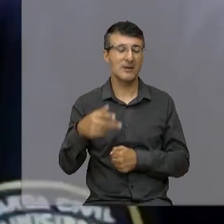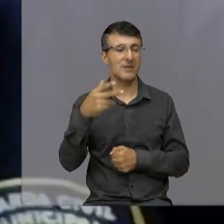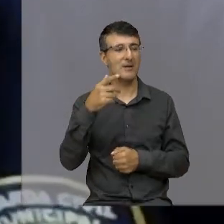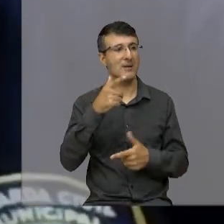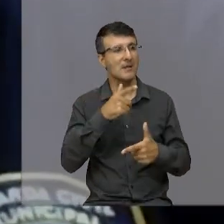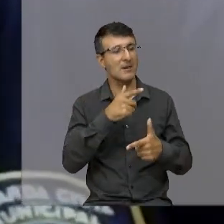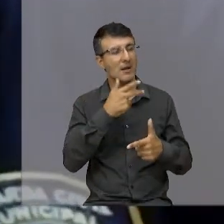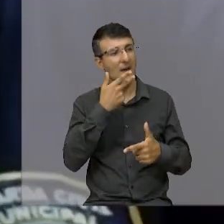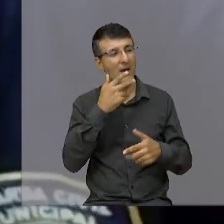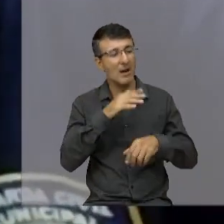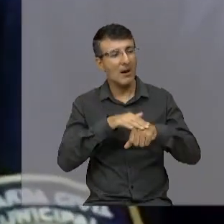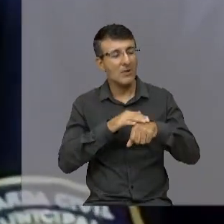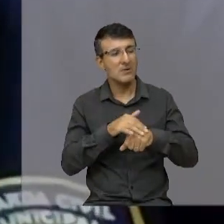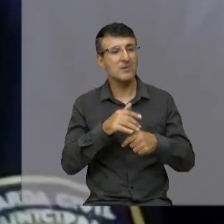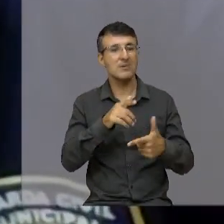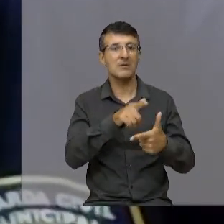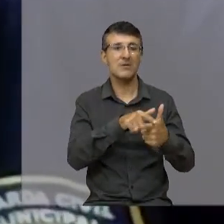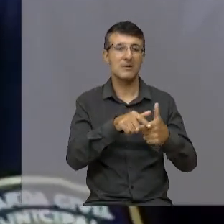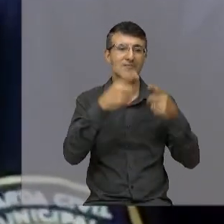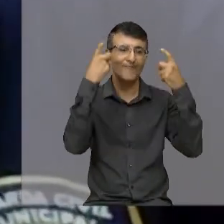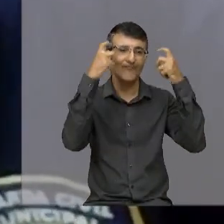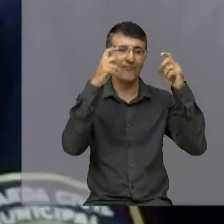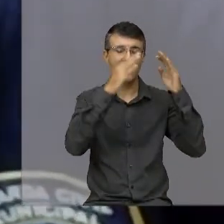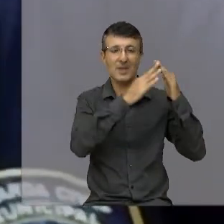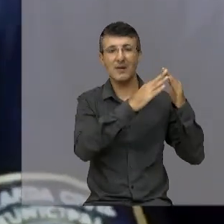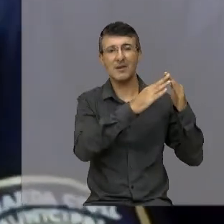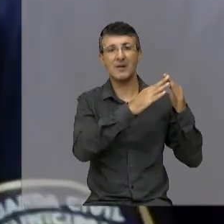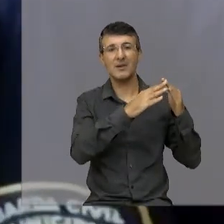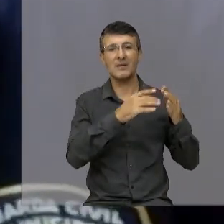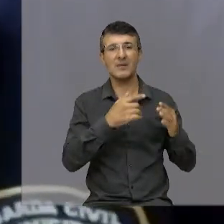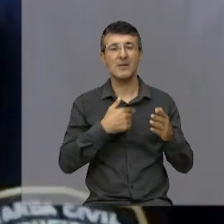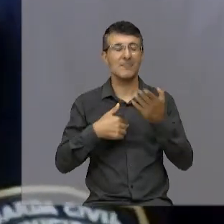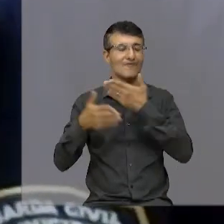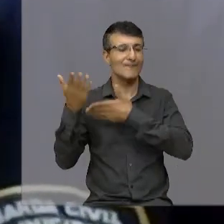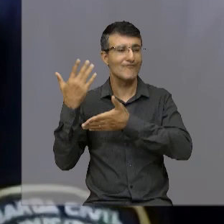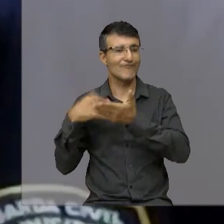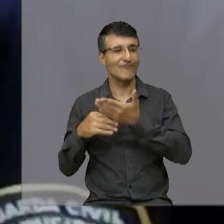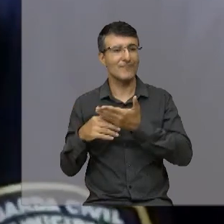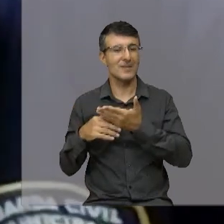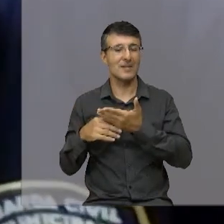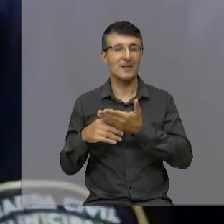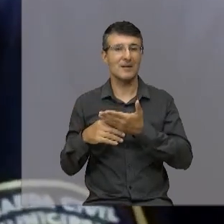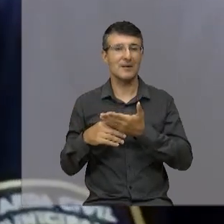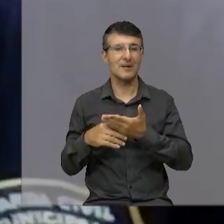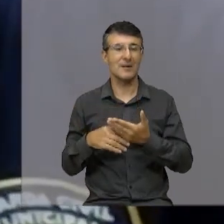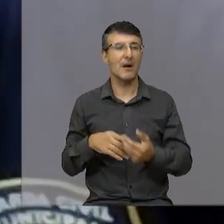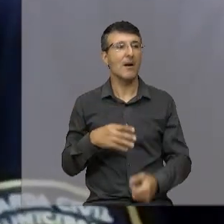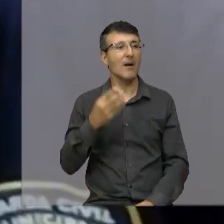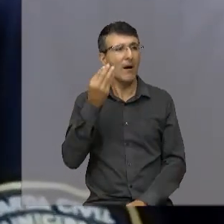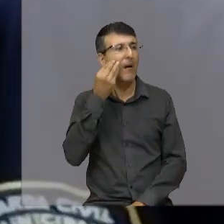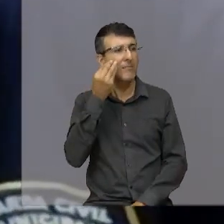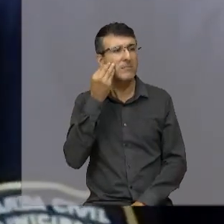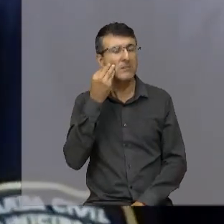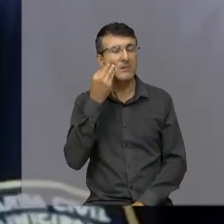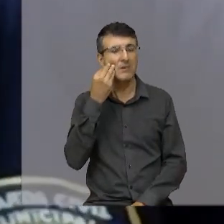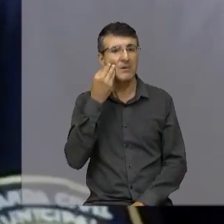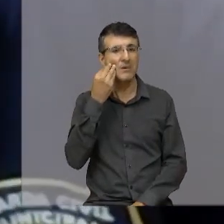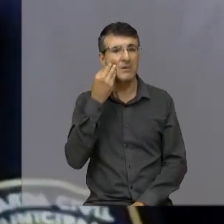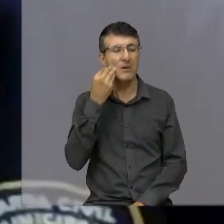doméstica, que eu tive bastante experiência enquanto estive lá na Delegacia da